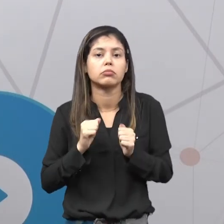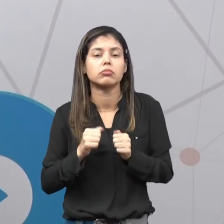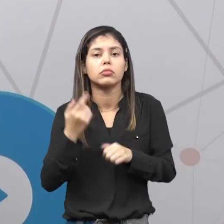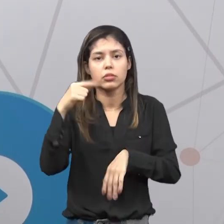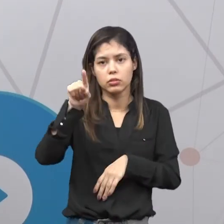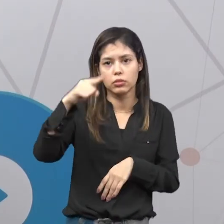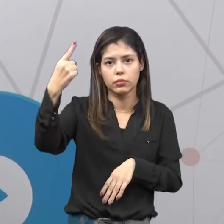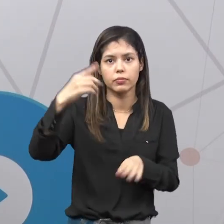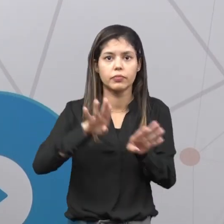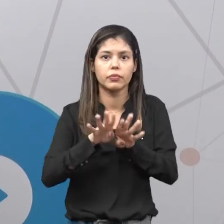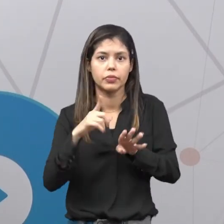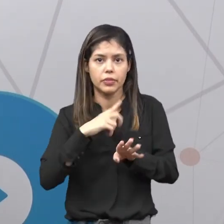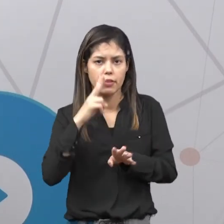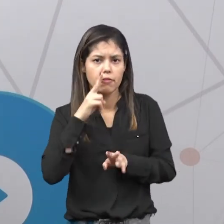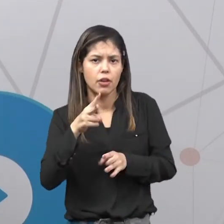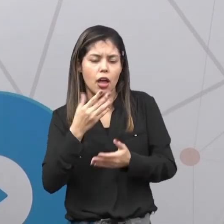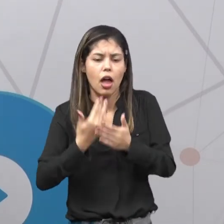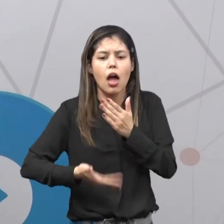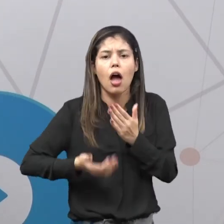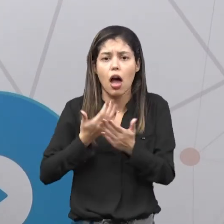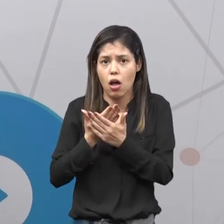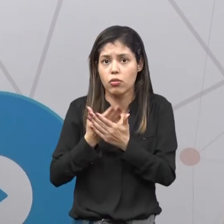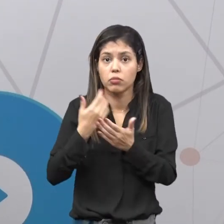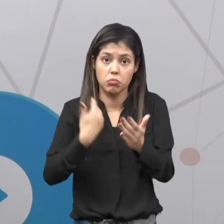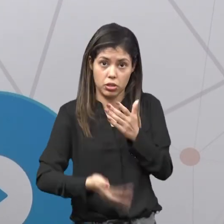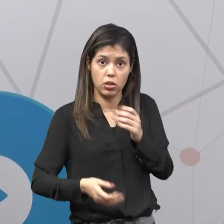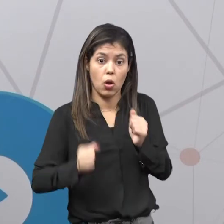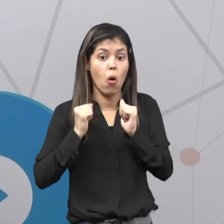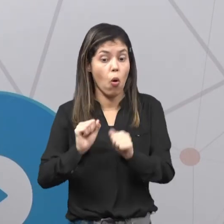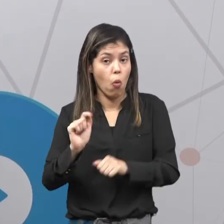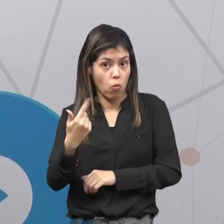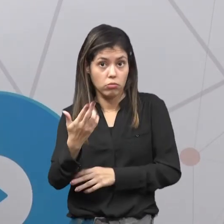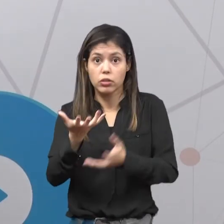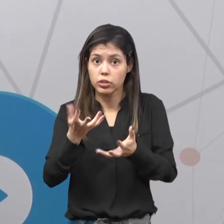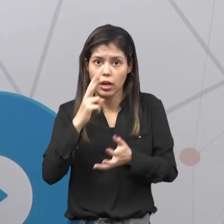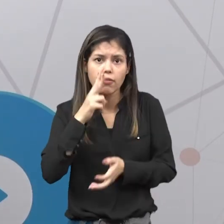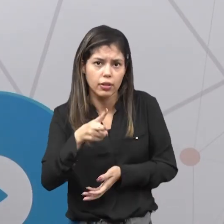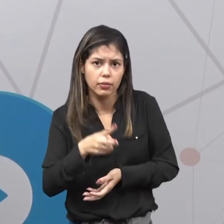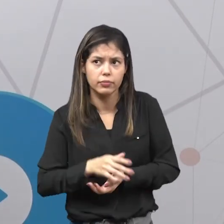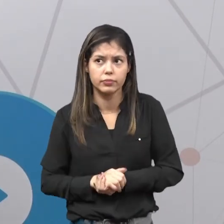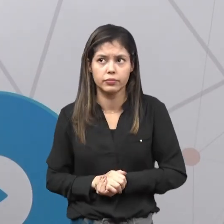plataforma e ver a aula que você perdeu ou a aula que você quer rever.